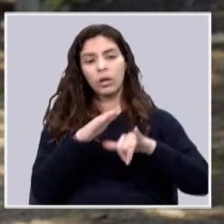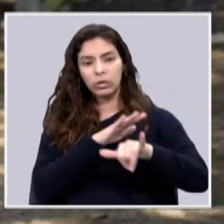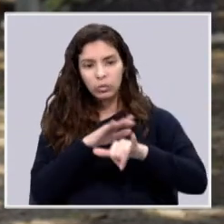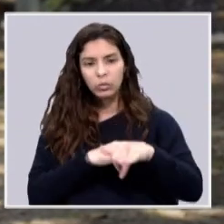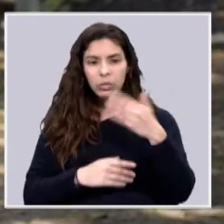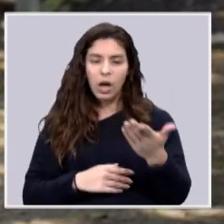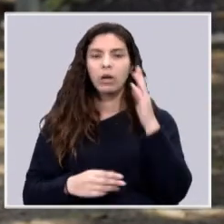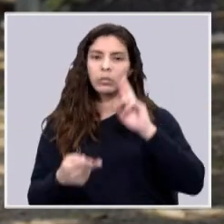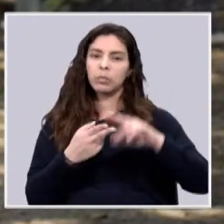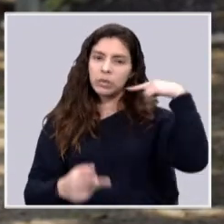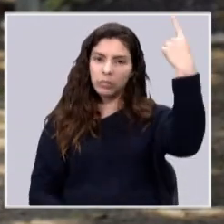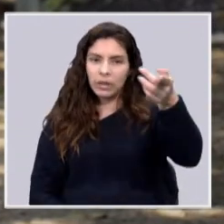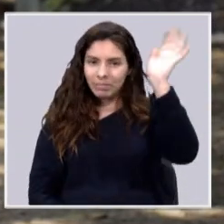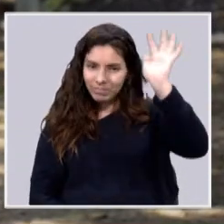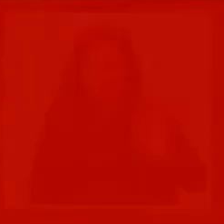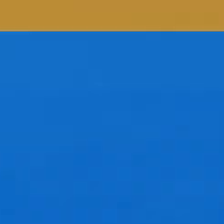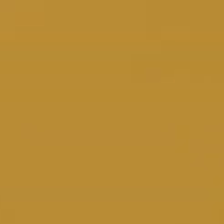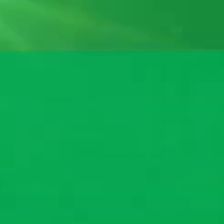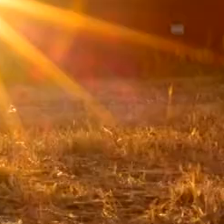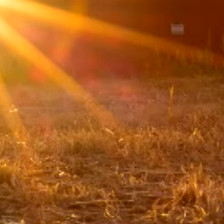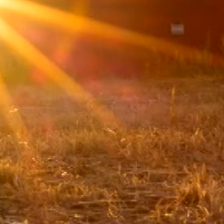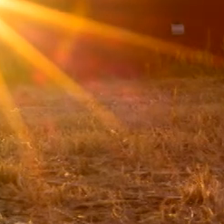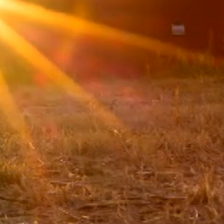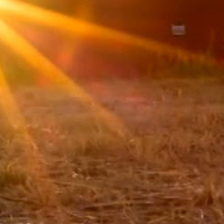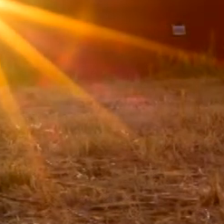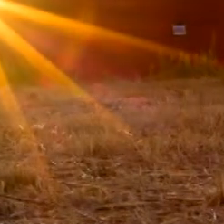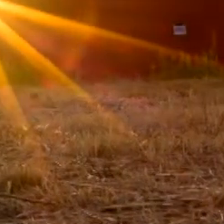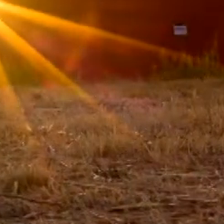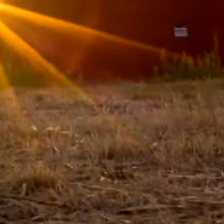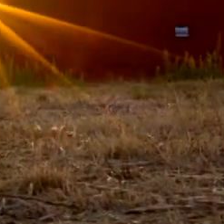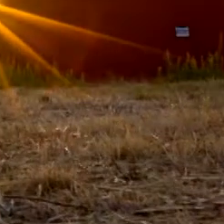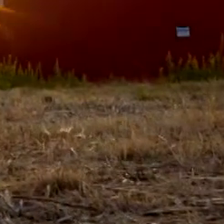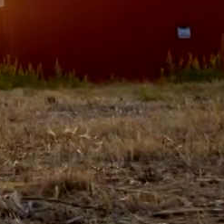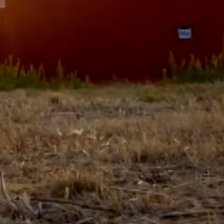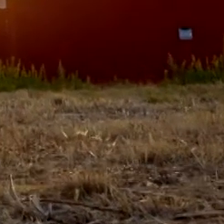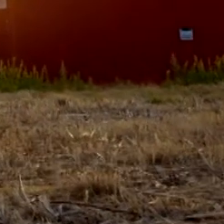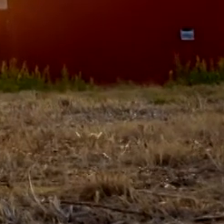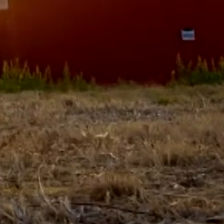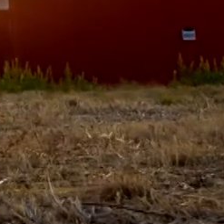em e2esques. Até para a semana!